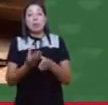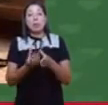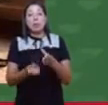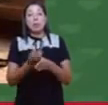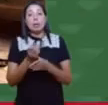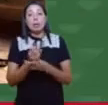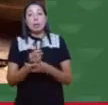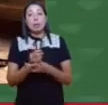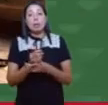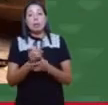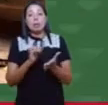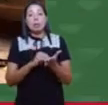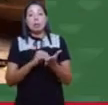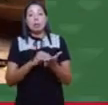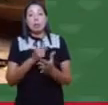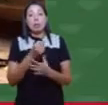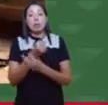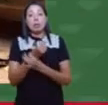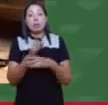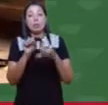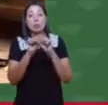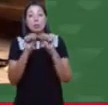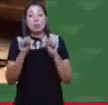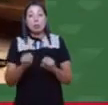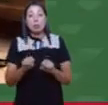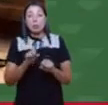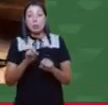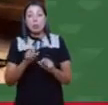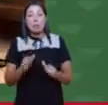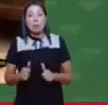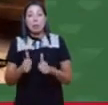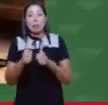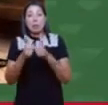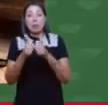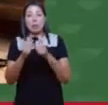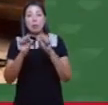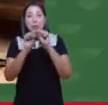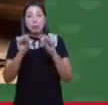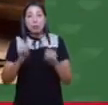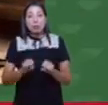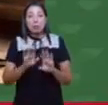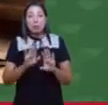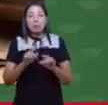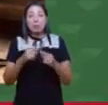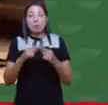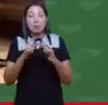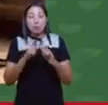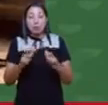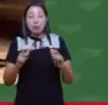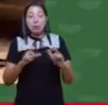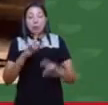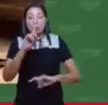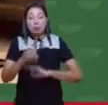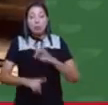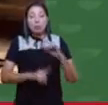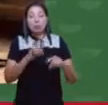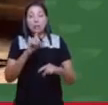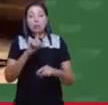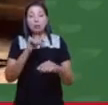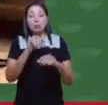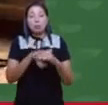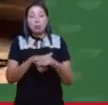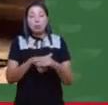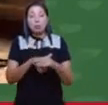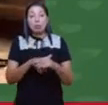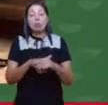uma insegurança no sistema. Ela não melhora o sistema. Porque o grande avanço do voto eletrônico